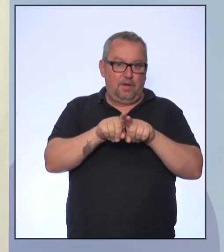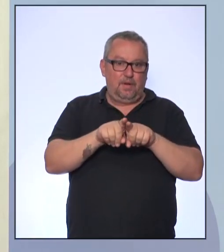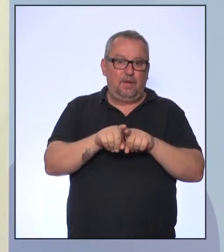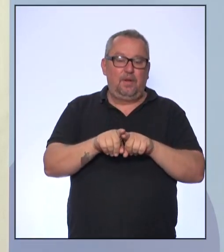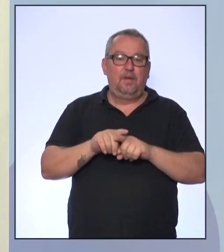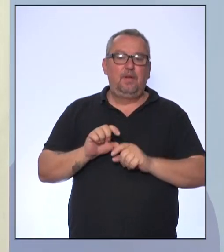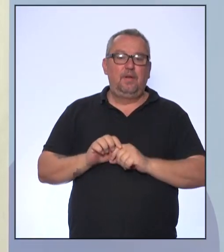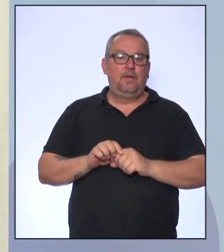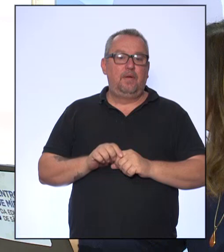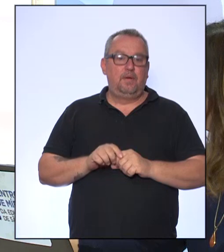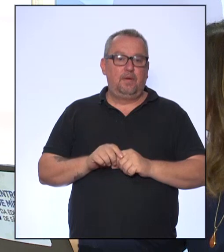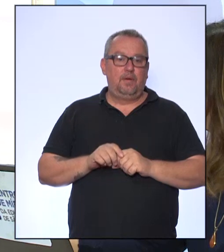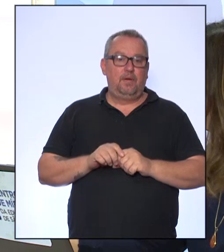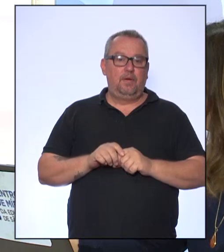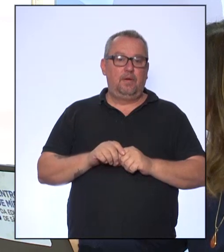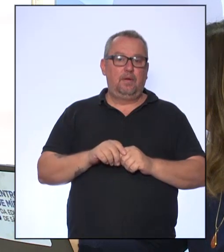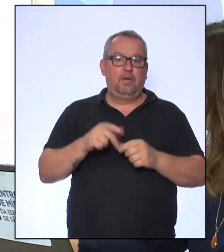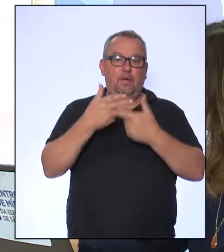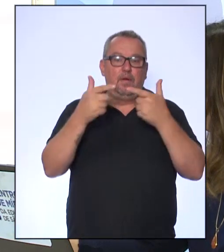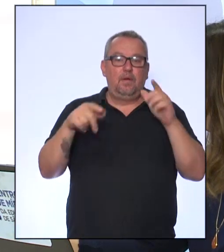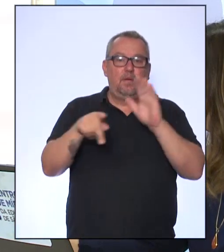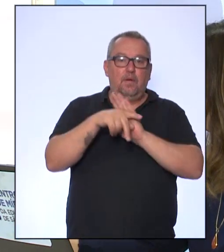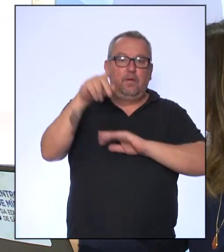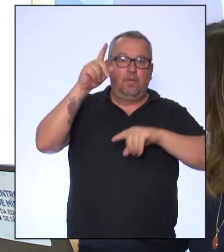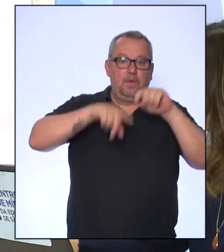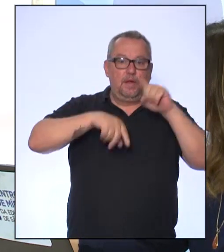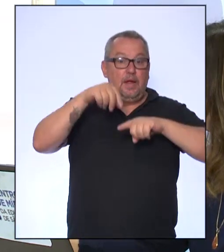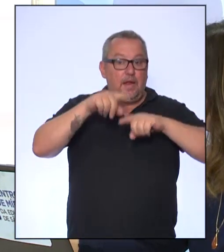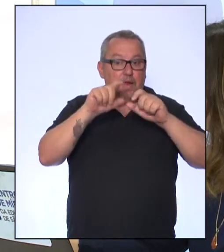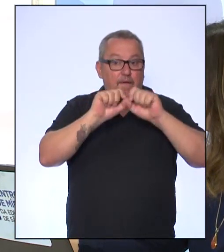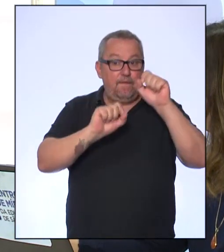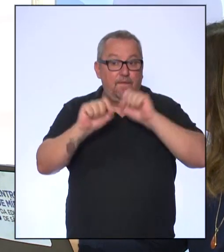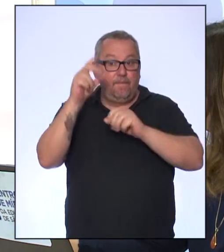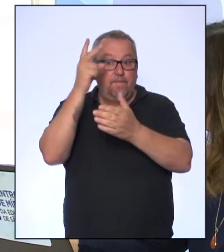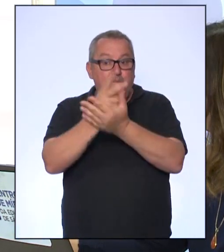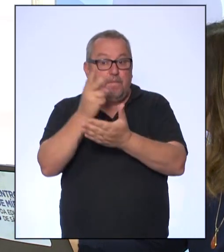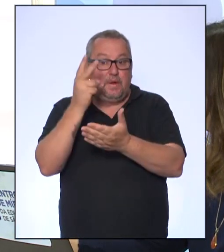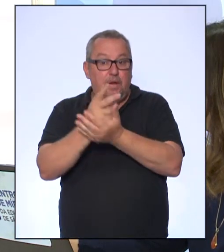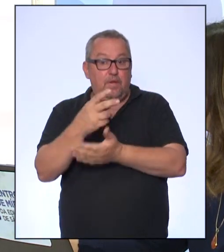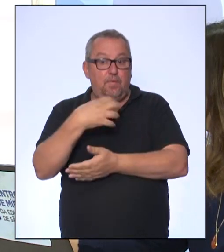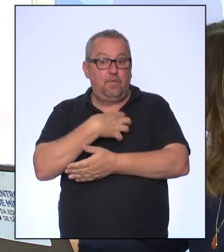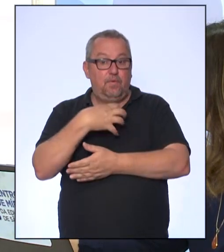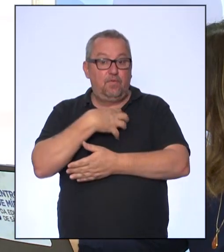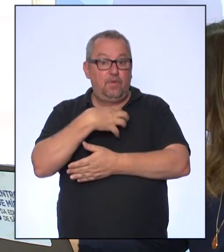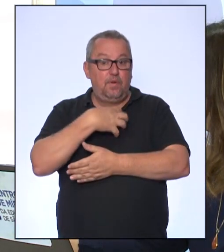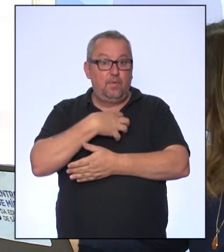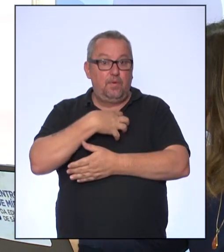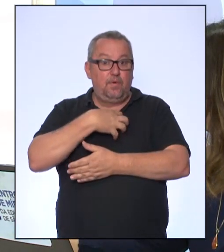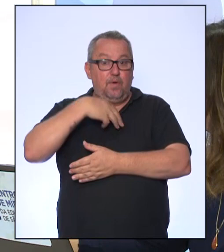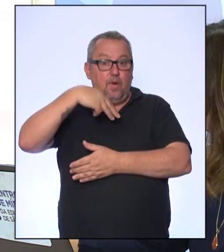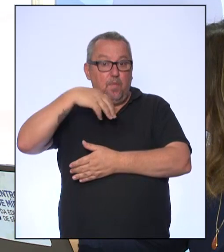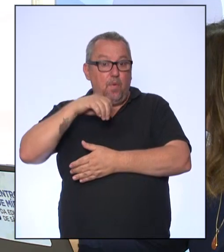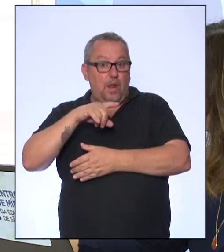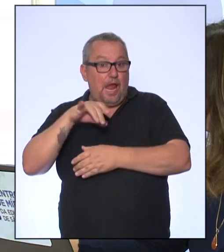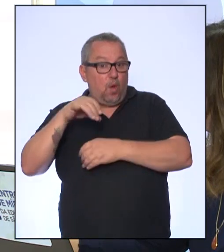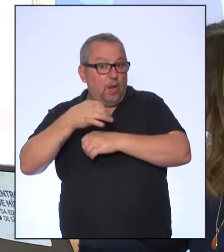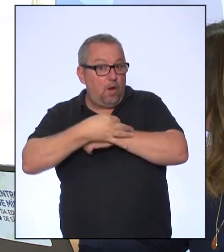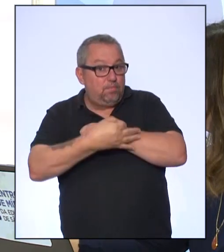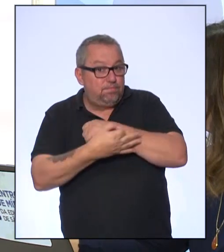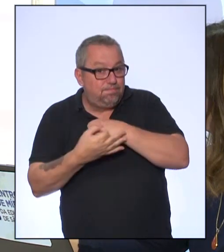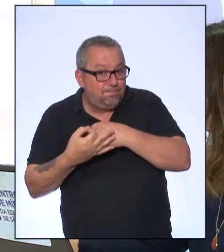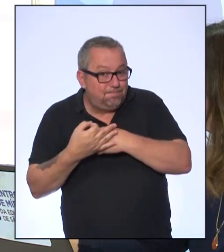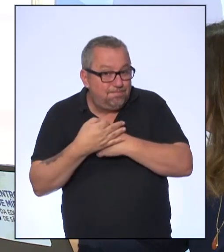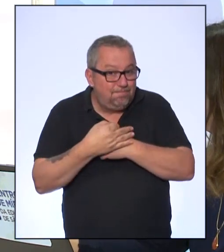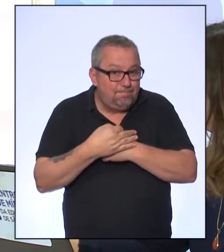mesmo? Substâncias são materiais formados pelo mesmo tipo de molécula. Só que a